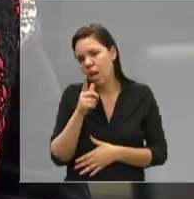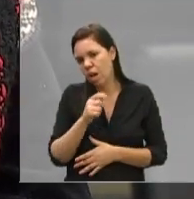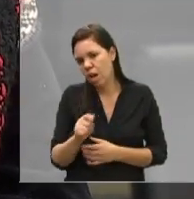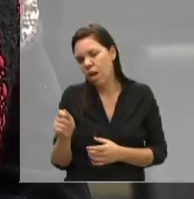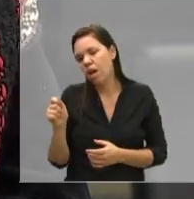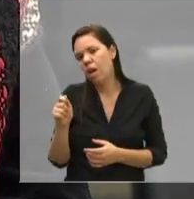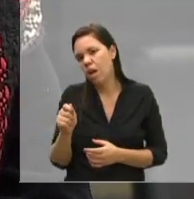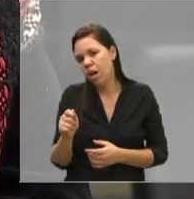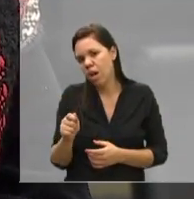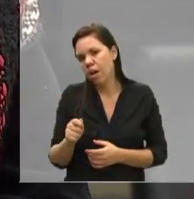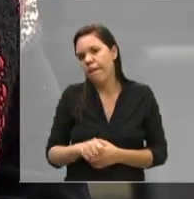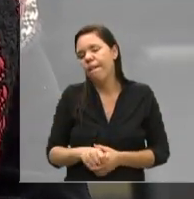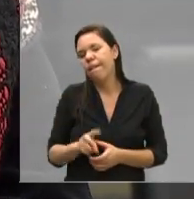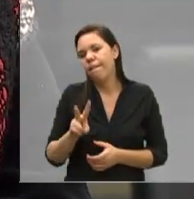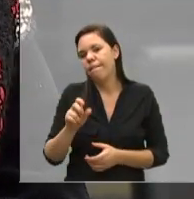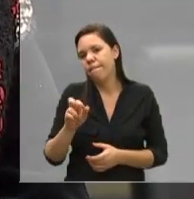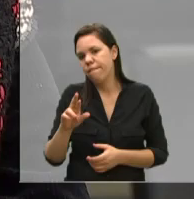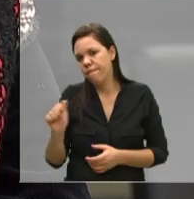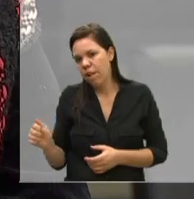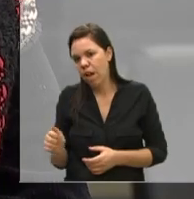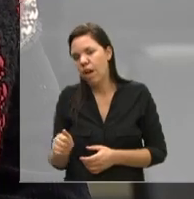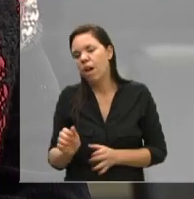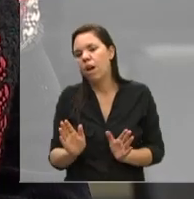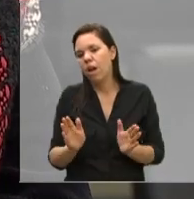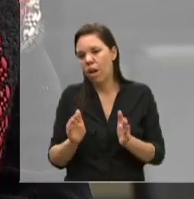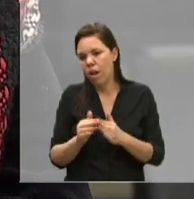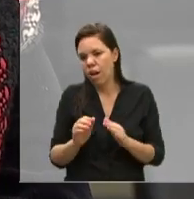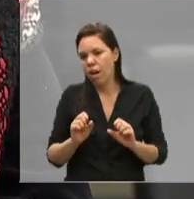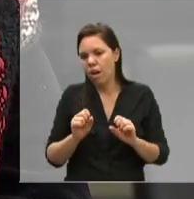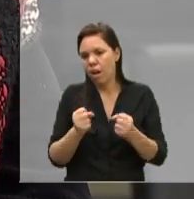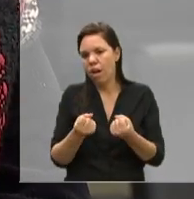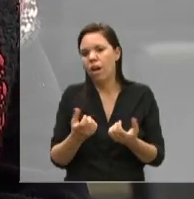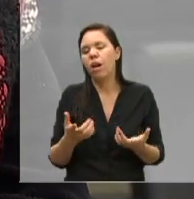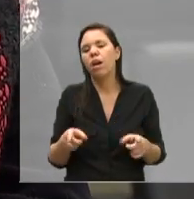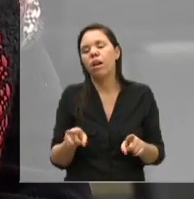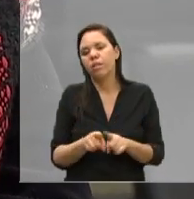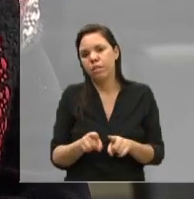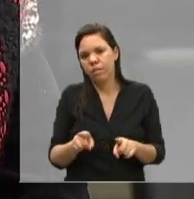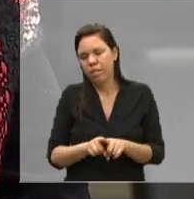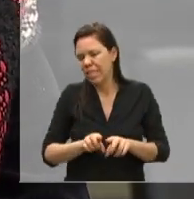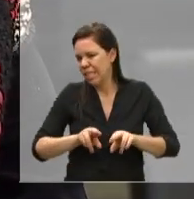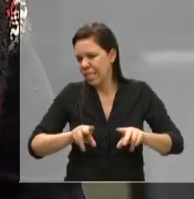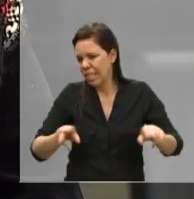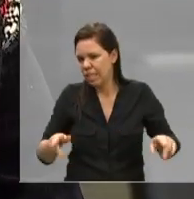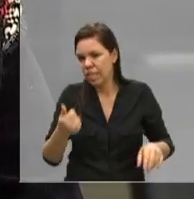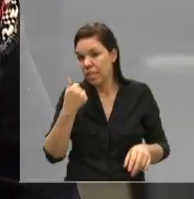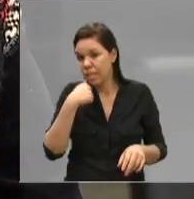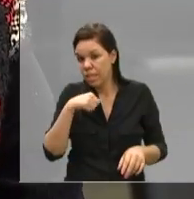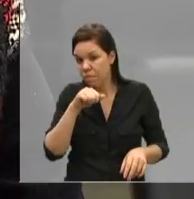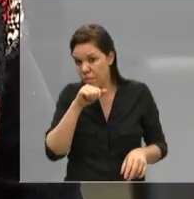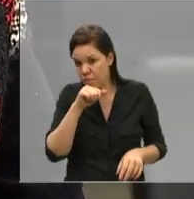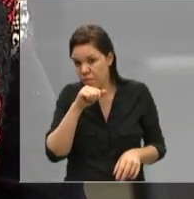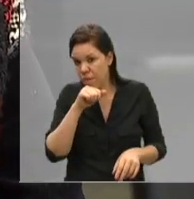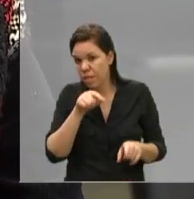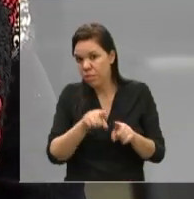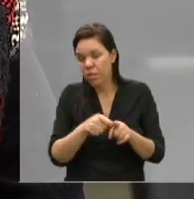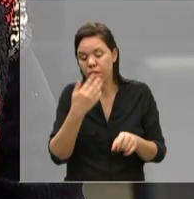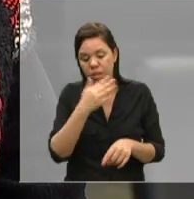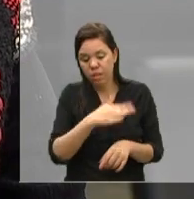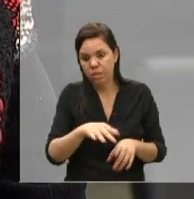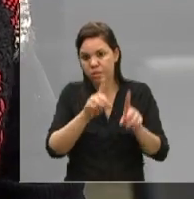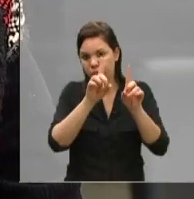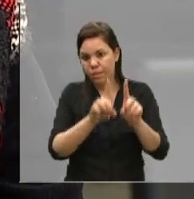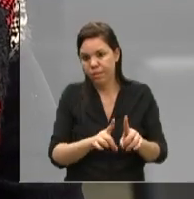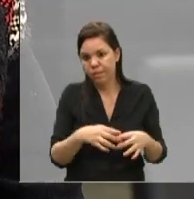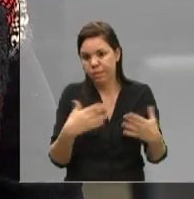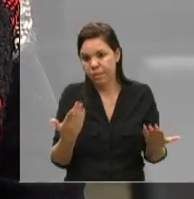vara especializada, a conquista da defensoria vocacionada, a conquista das mães de crianças com deficiência,